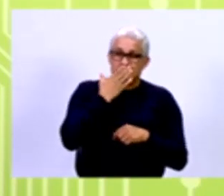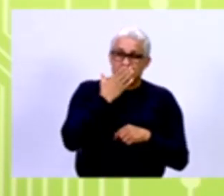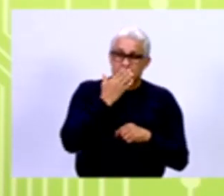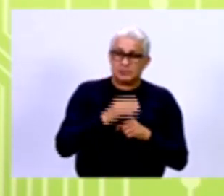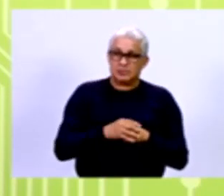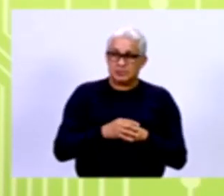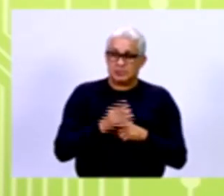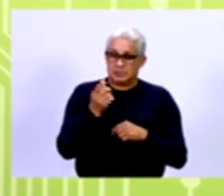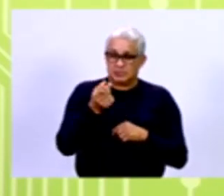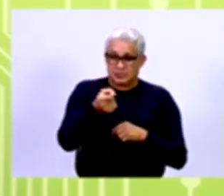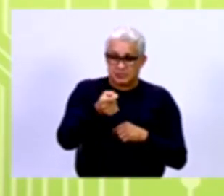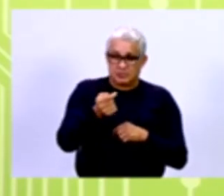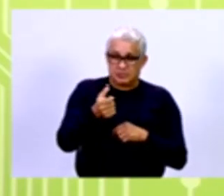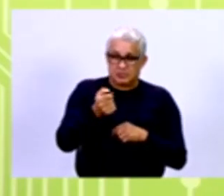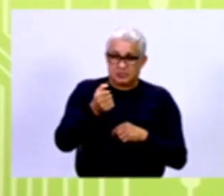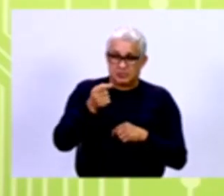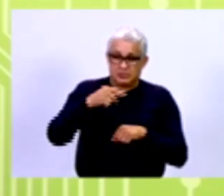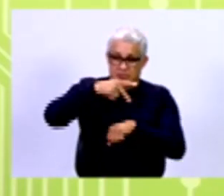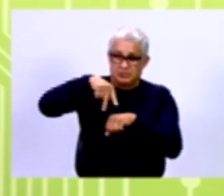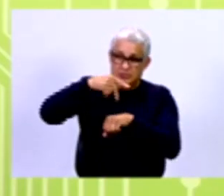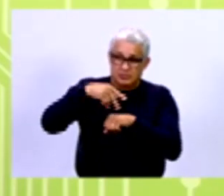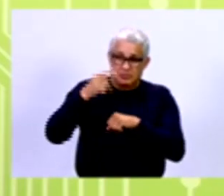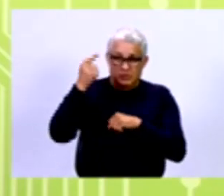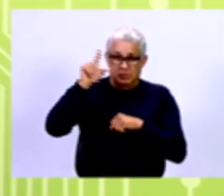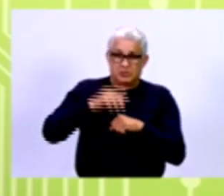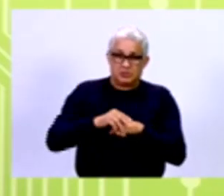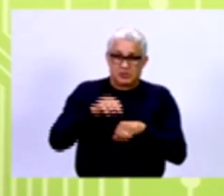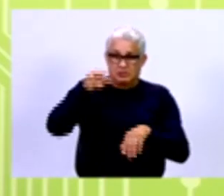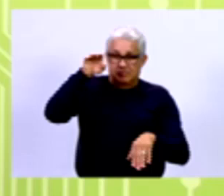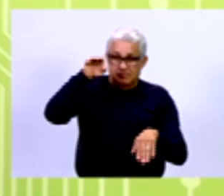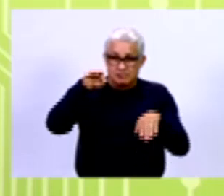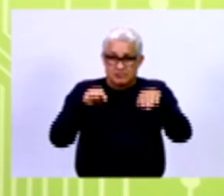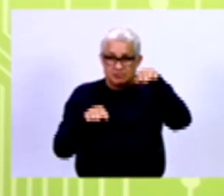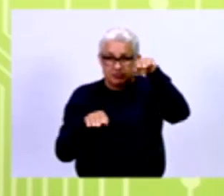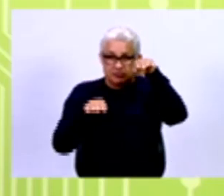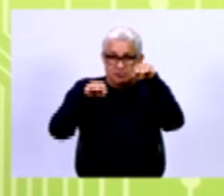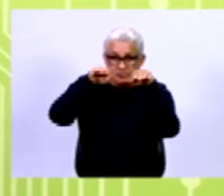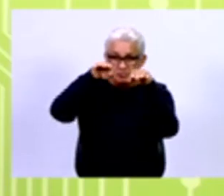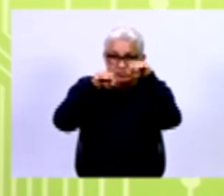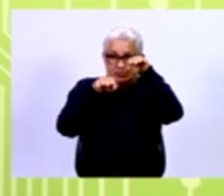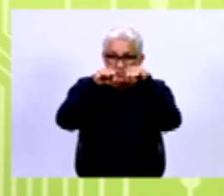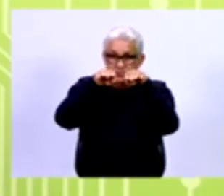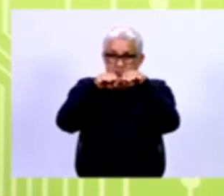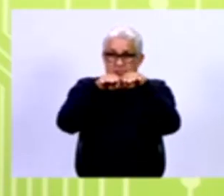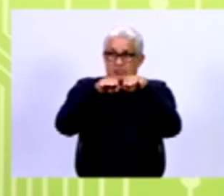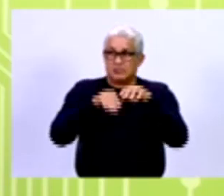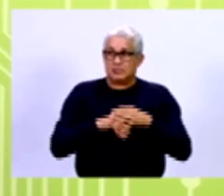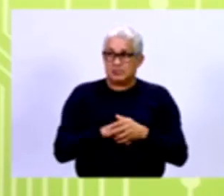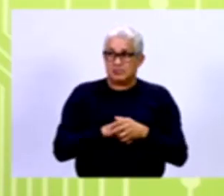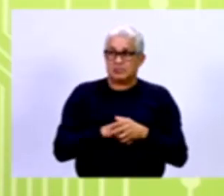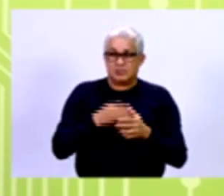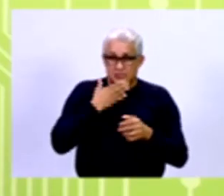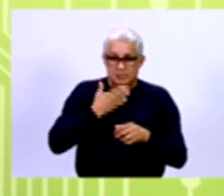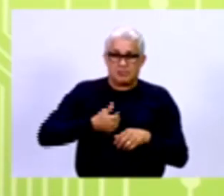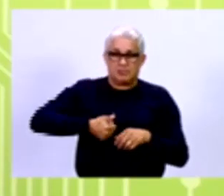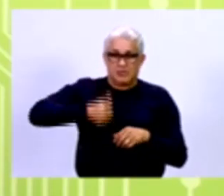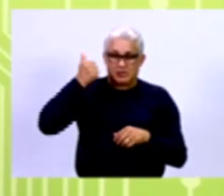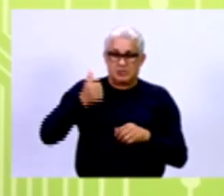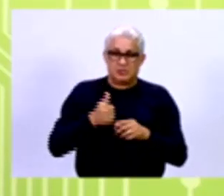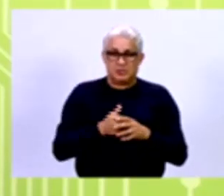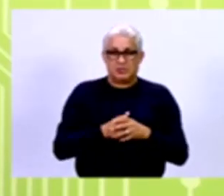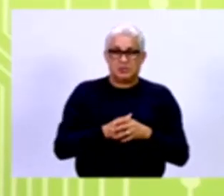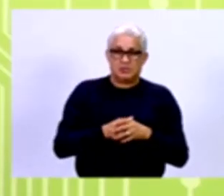atrair moeda externa e assim equilibrar, aumentar as reservas, melhorar